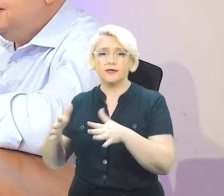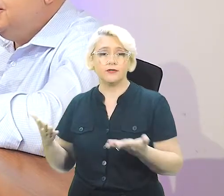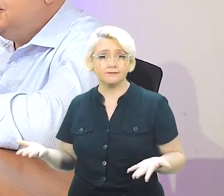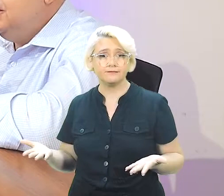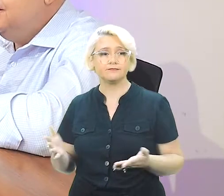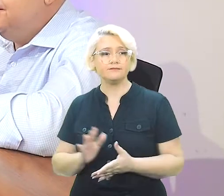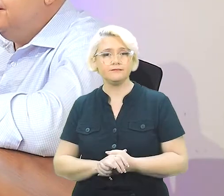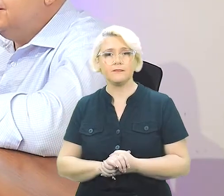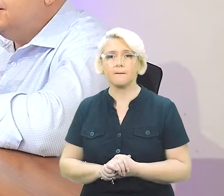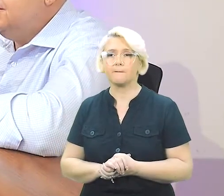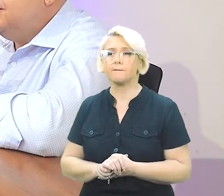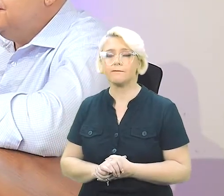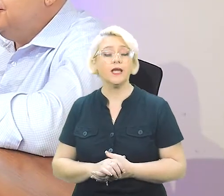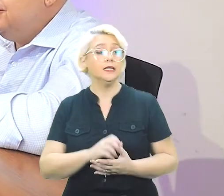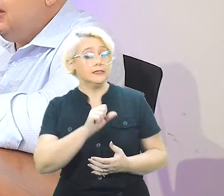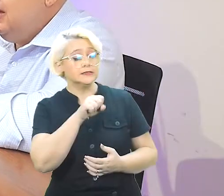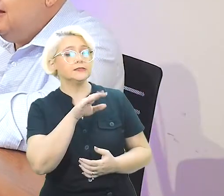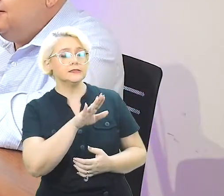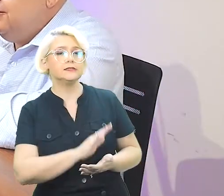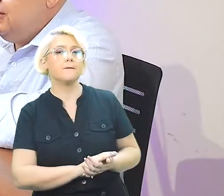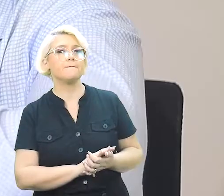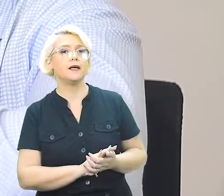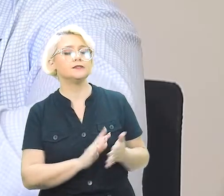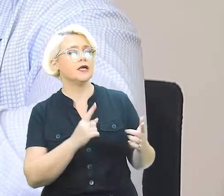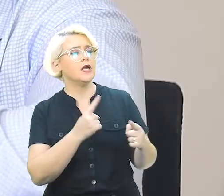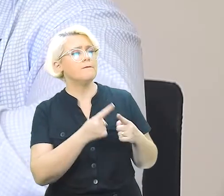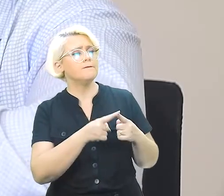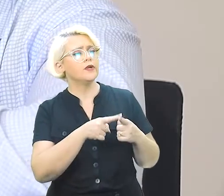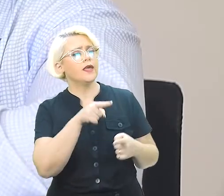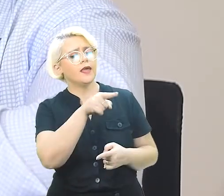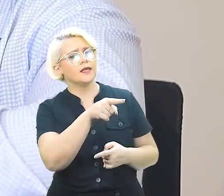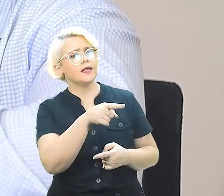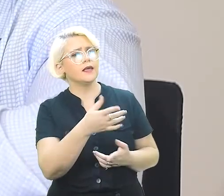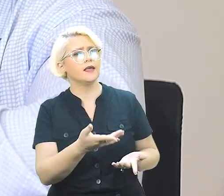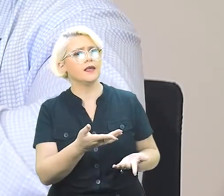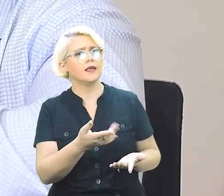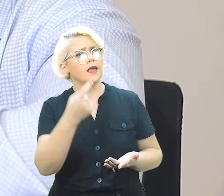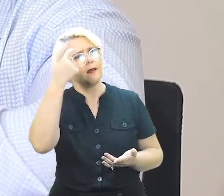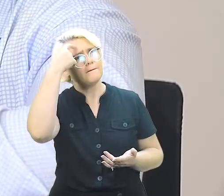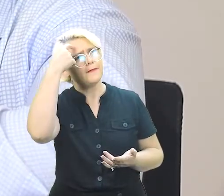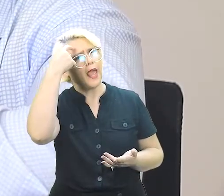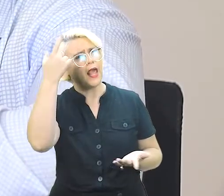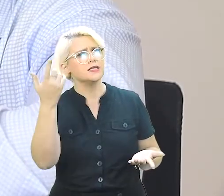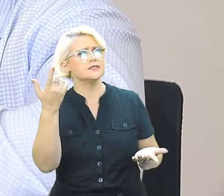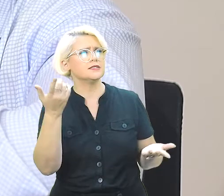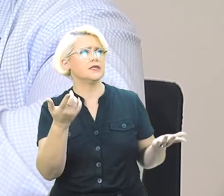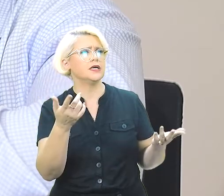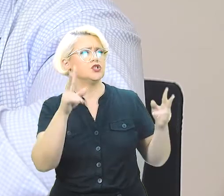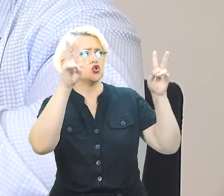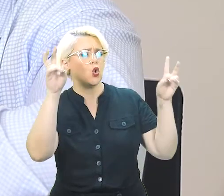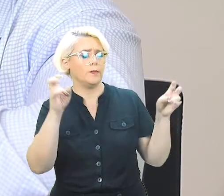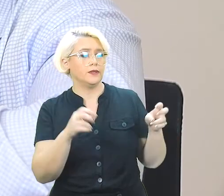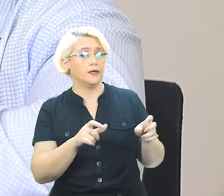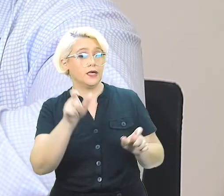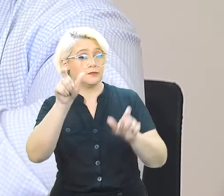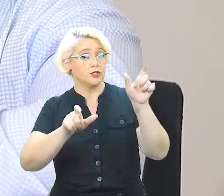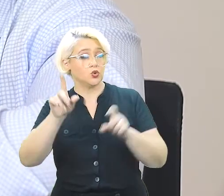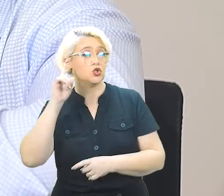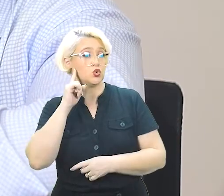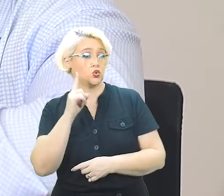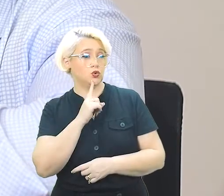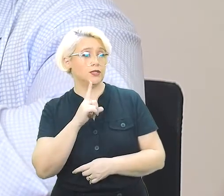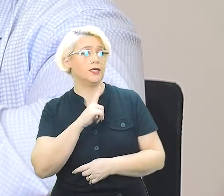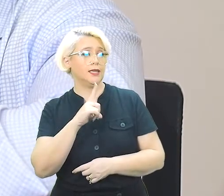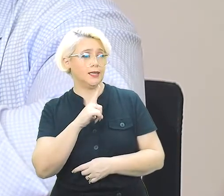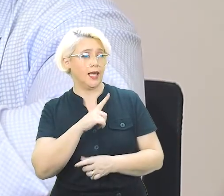inclusiva. Professora, por que a senhora, o que a senhora pensa? O seguinte, as pessoas surdas